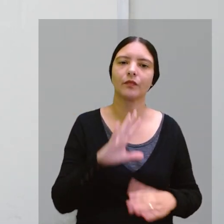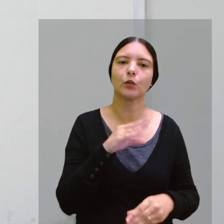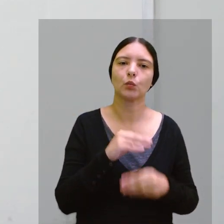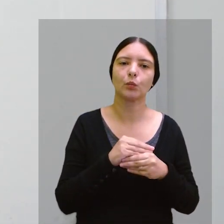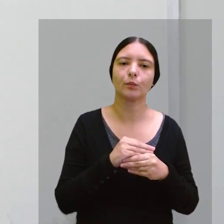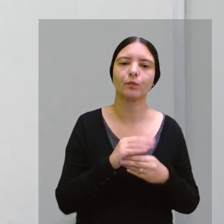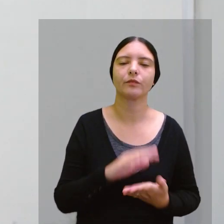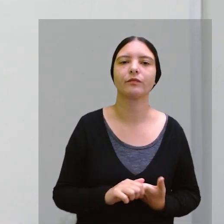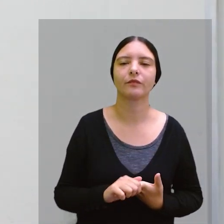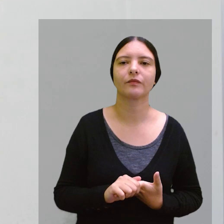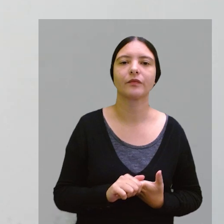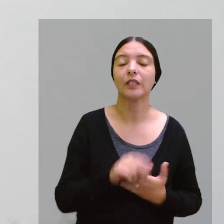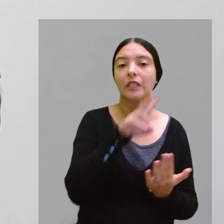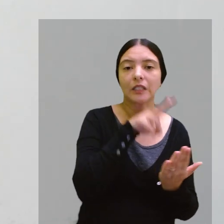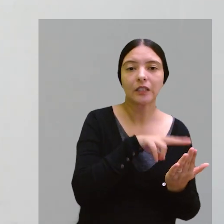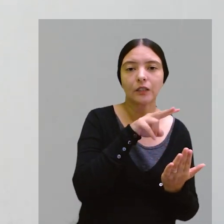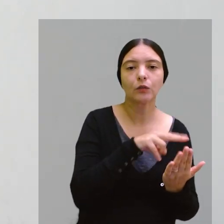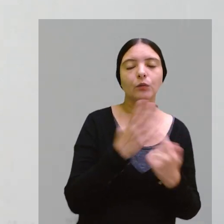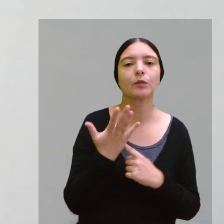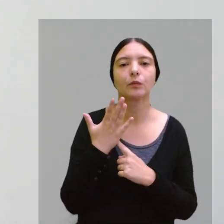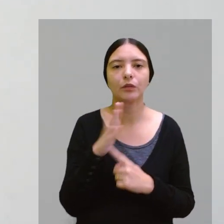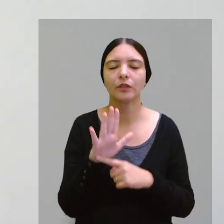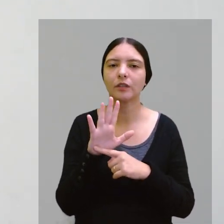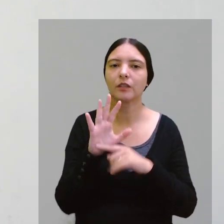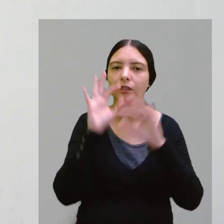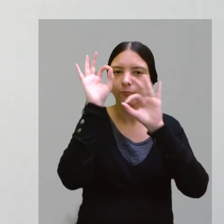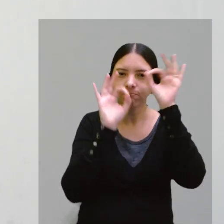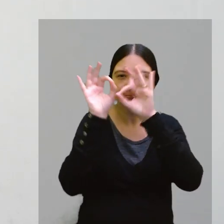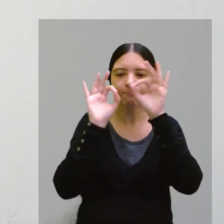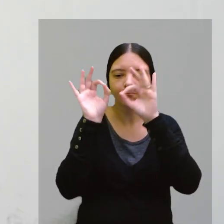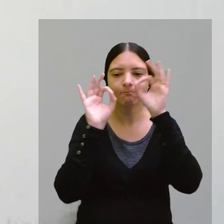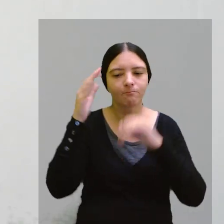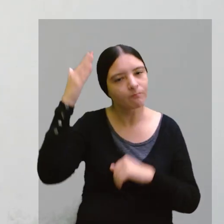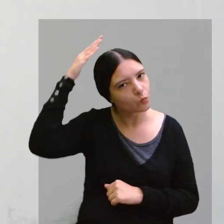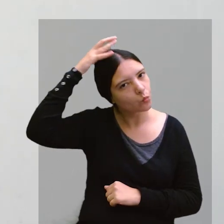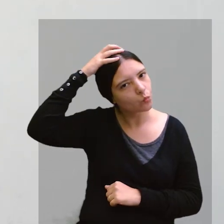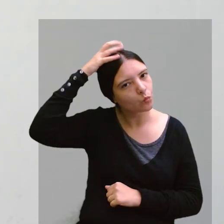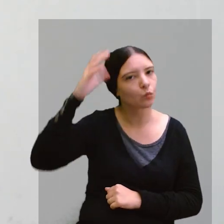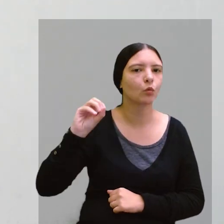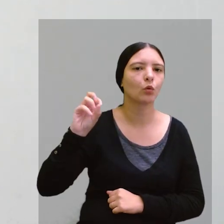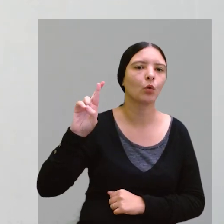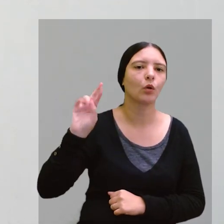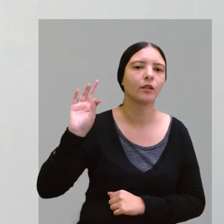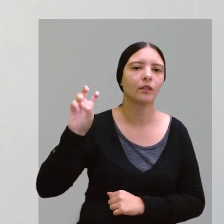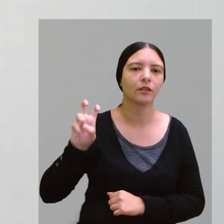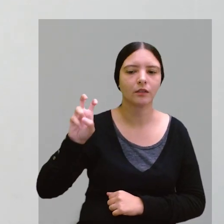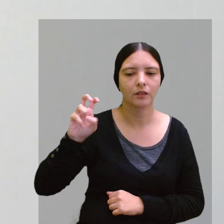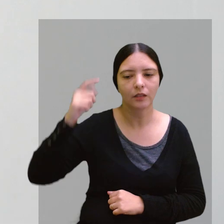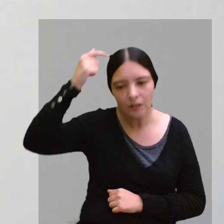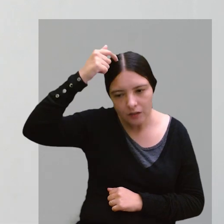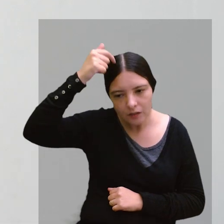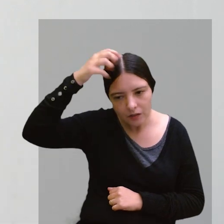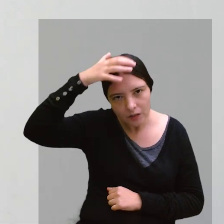Resumindo, a leitura redefine a organização do córtex. Você sabe o que é córtex? Córtex é essa